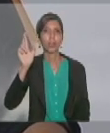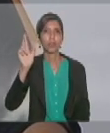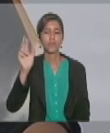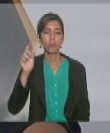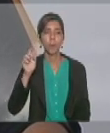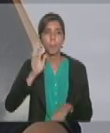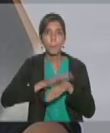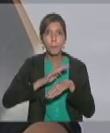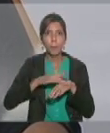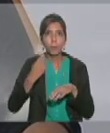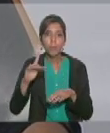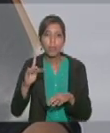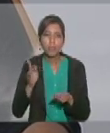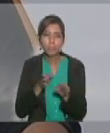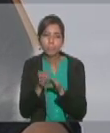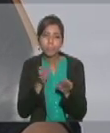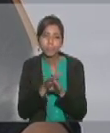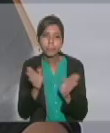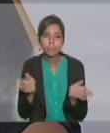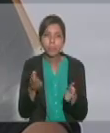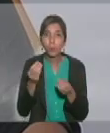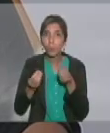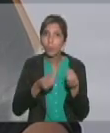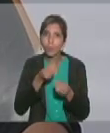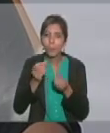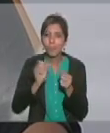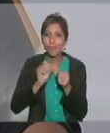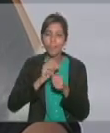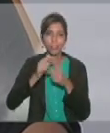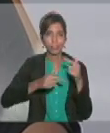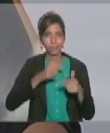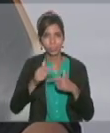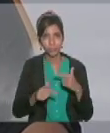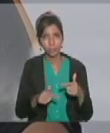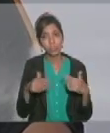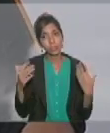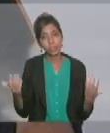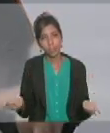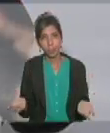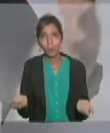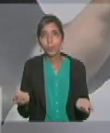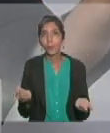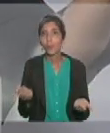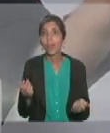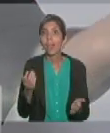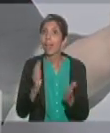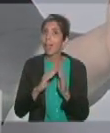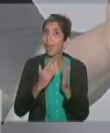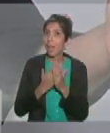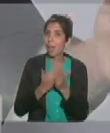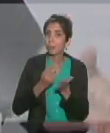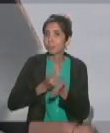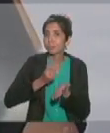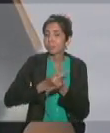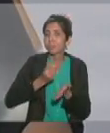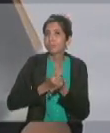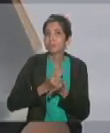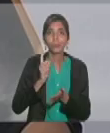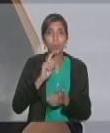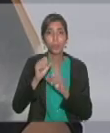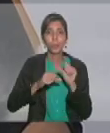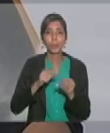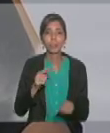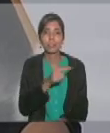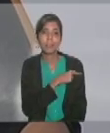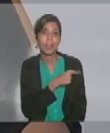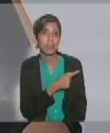professor é o que vai guiar esse time, né, para realizar suas tarefas. Então, deixa de ser uma sala de aula tradicional com